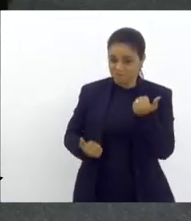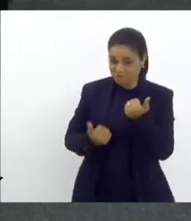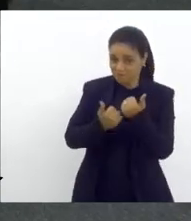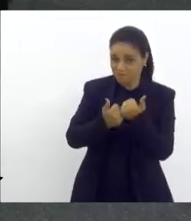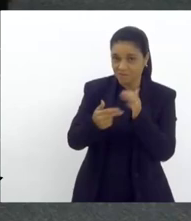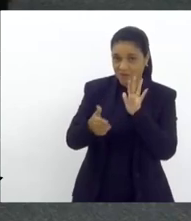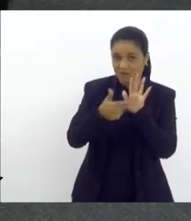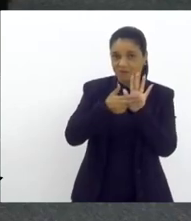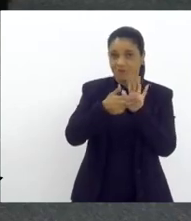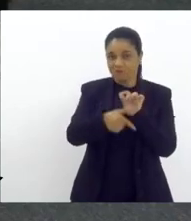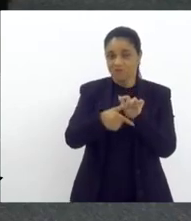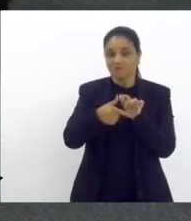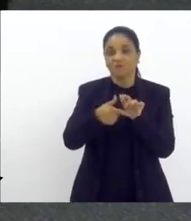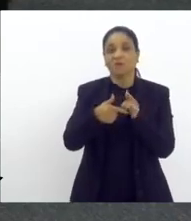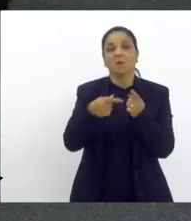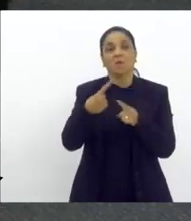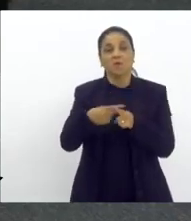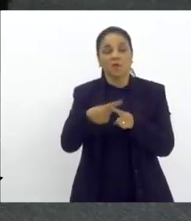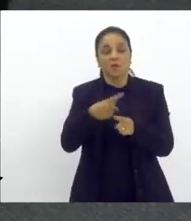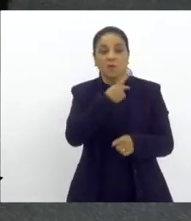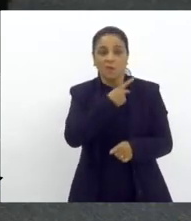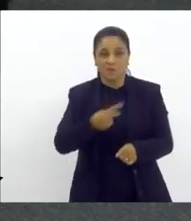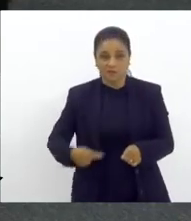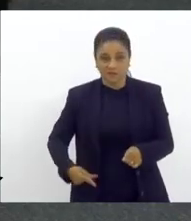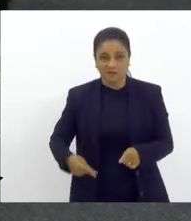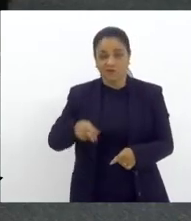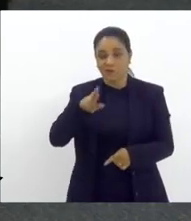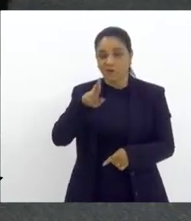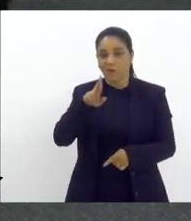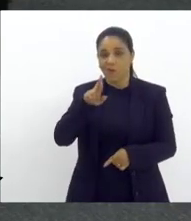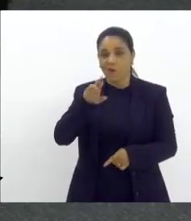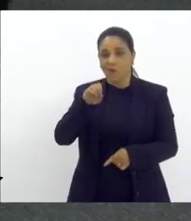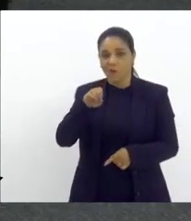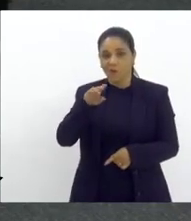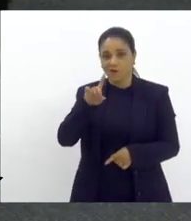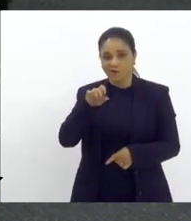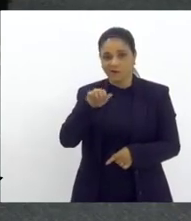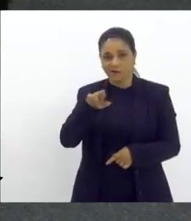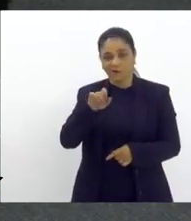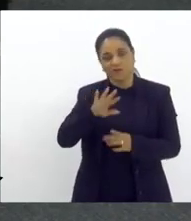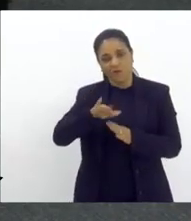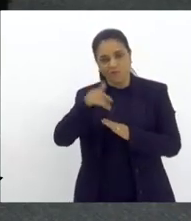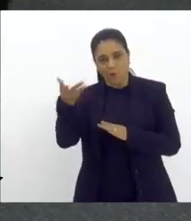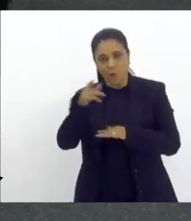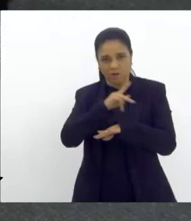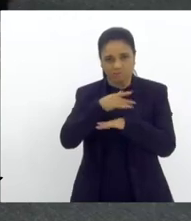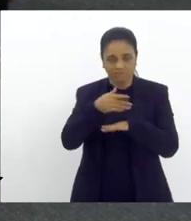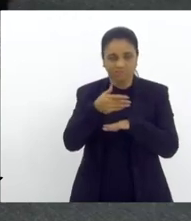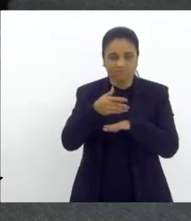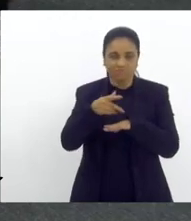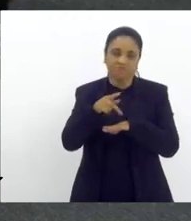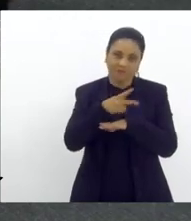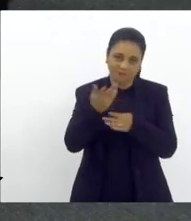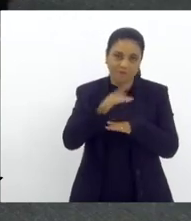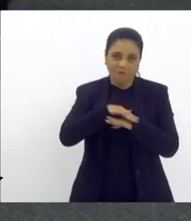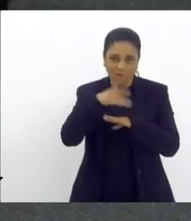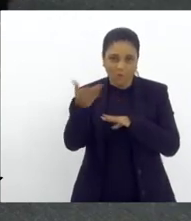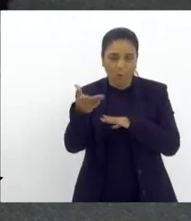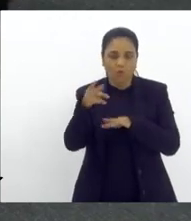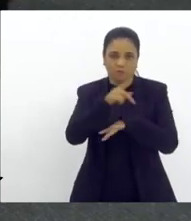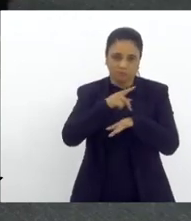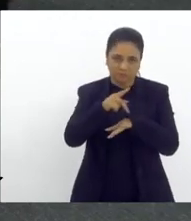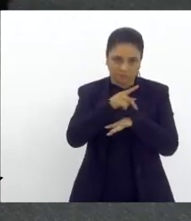Presidente na ausência do nosso Presidente Rodrigo Bacelar e muito obrigada pela pela deferência minha pessoa senhor